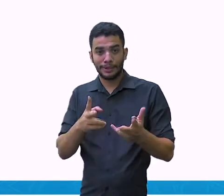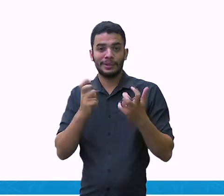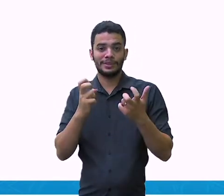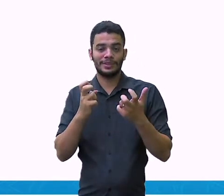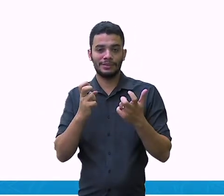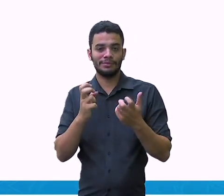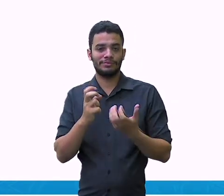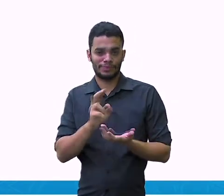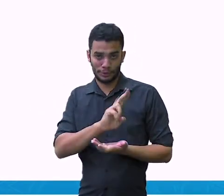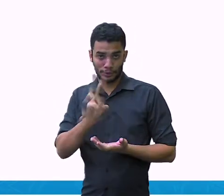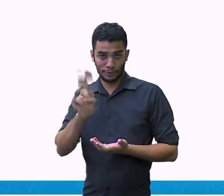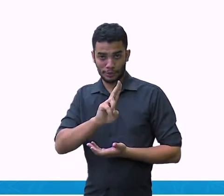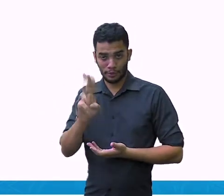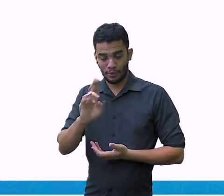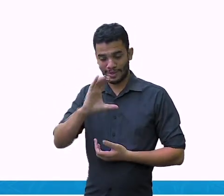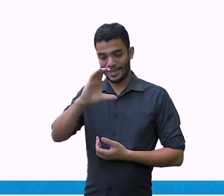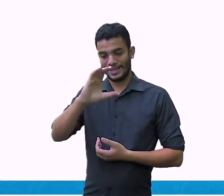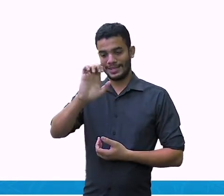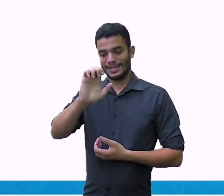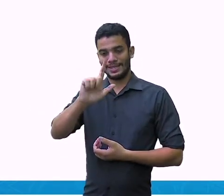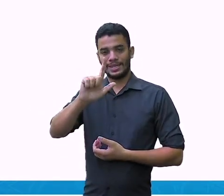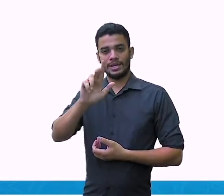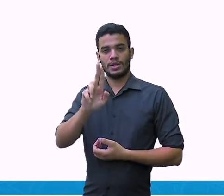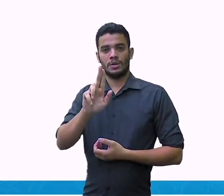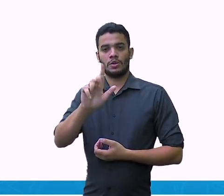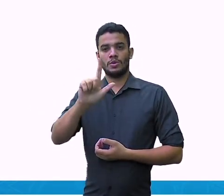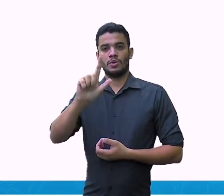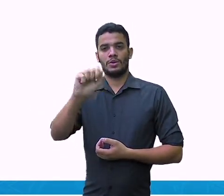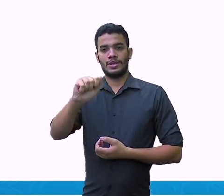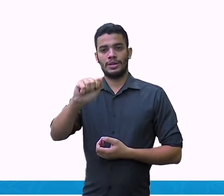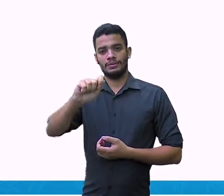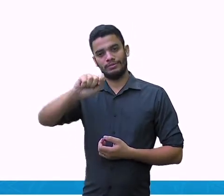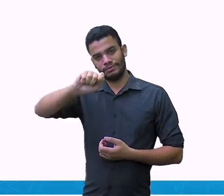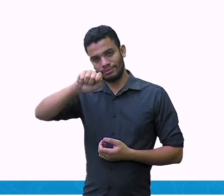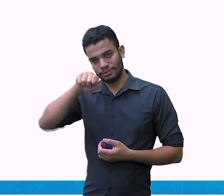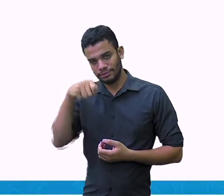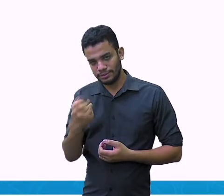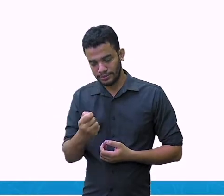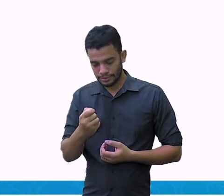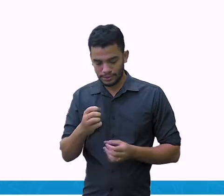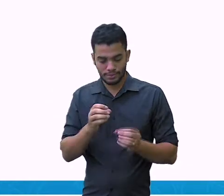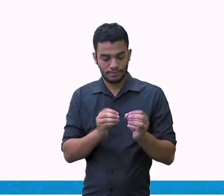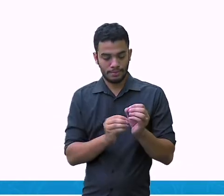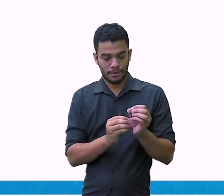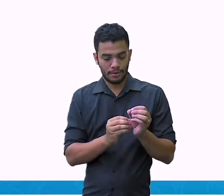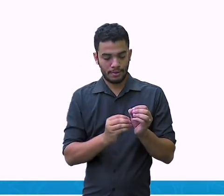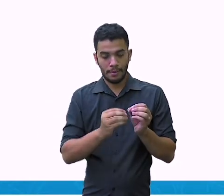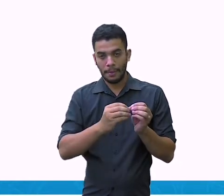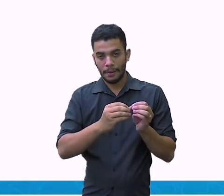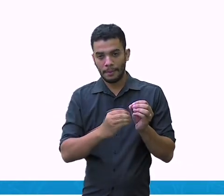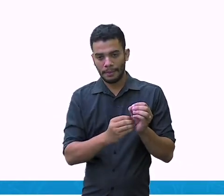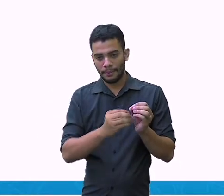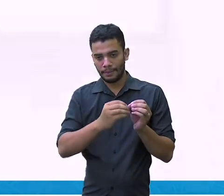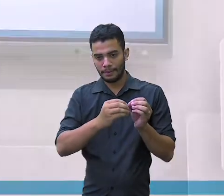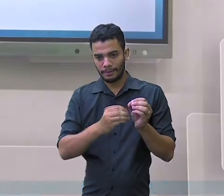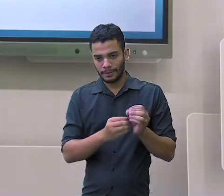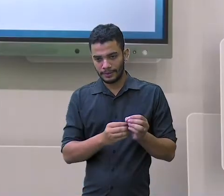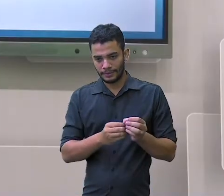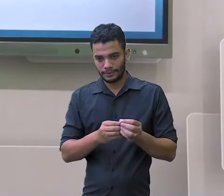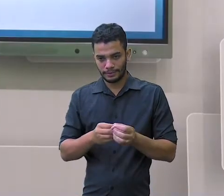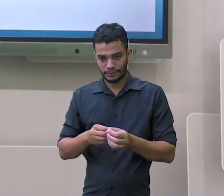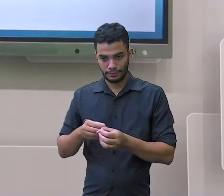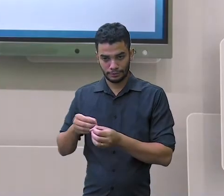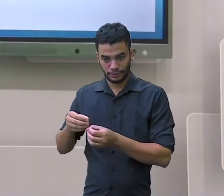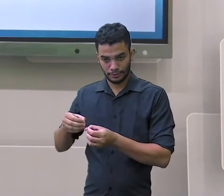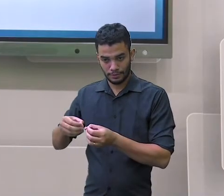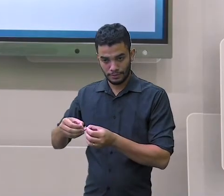linda! Célula. A célula é o menor nível